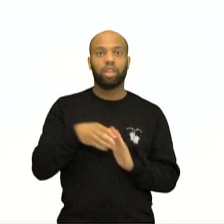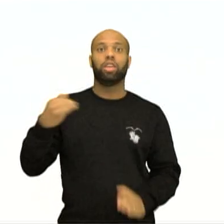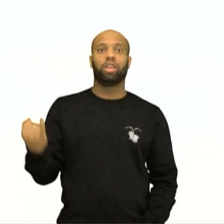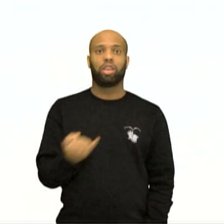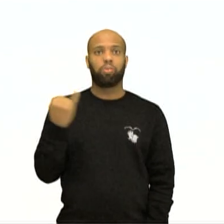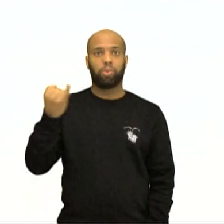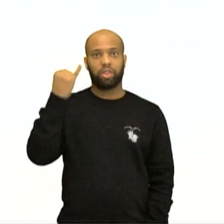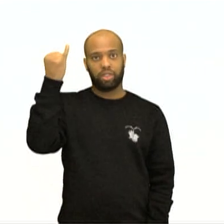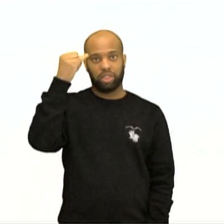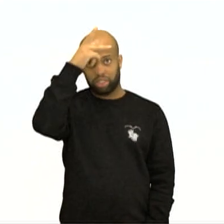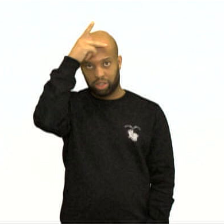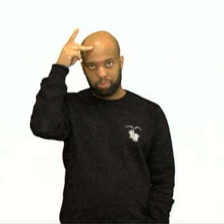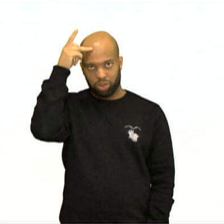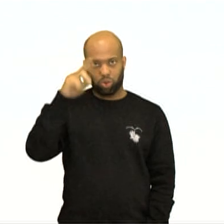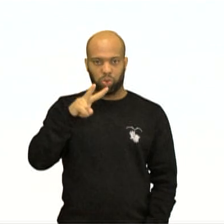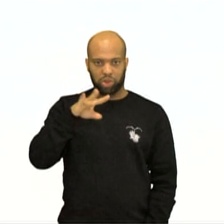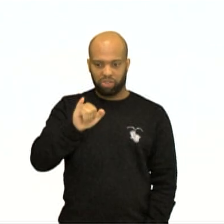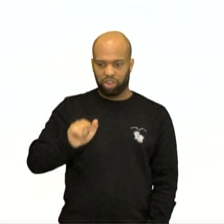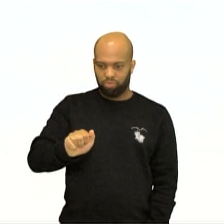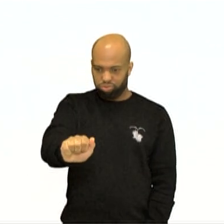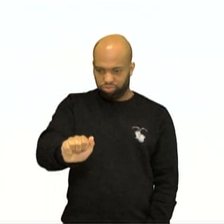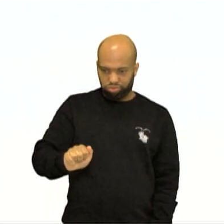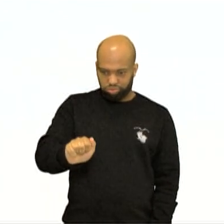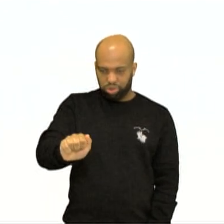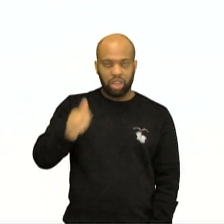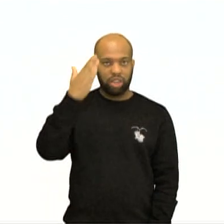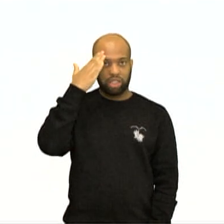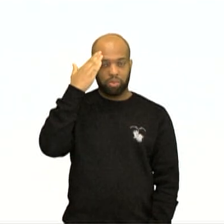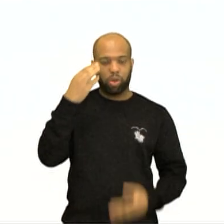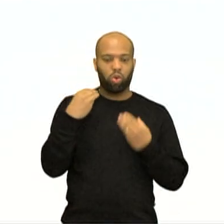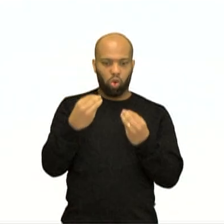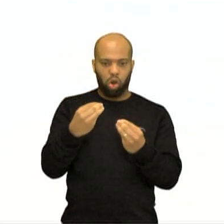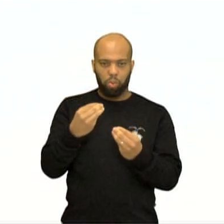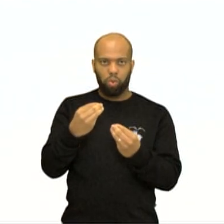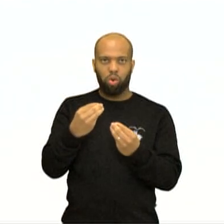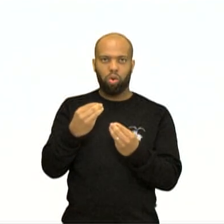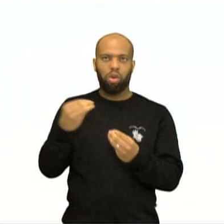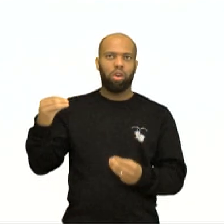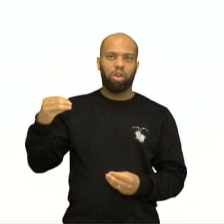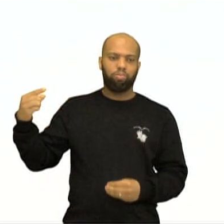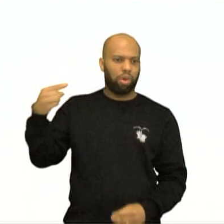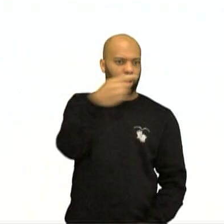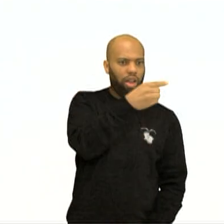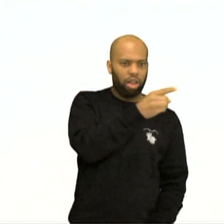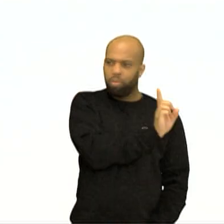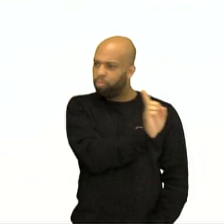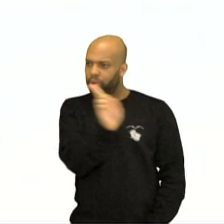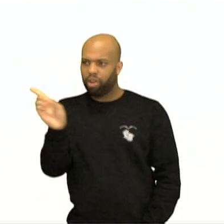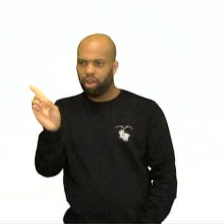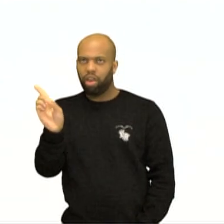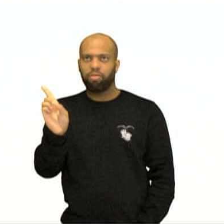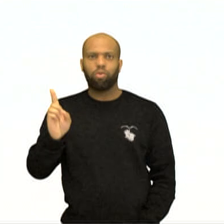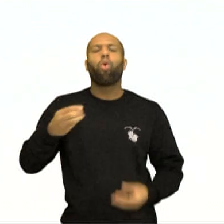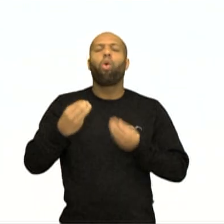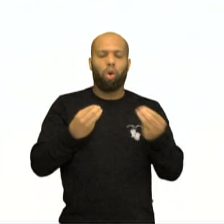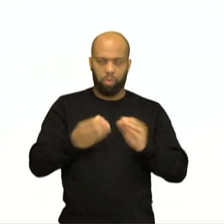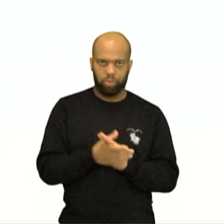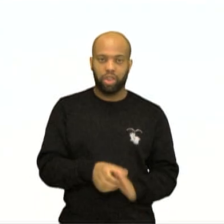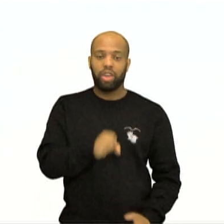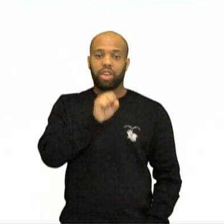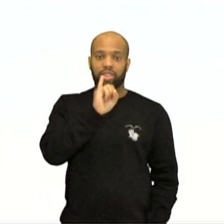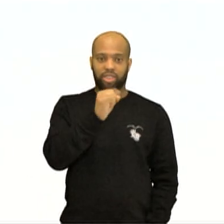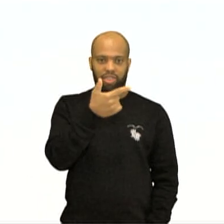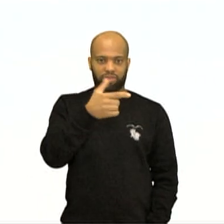importante que o piloto saiba a direção e o sentido de voo. Ou seja, se você vai falar assim, vou percorrer 20 quilômetros. Se você